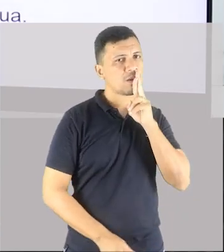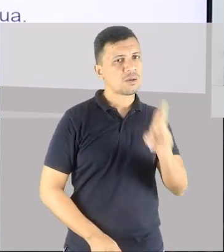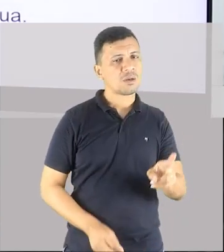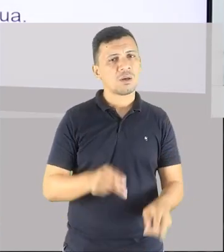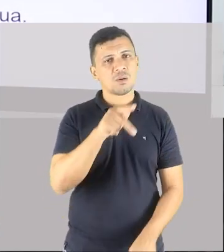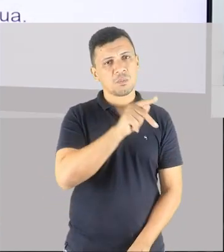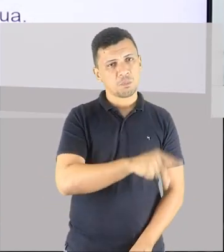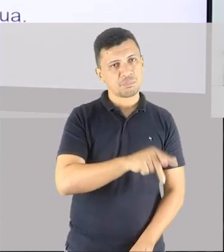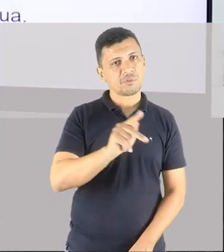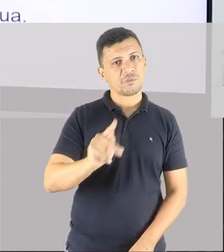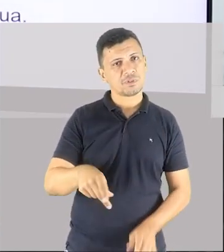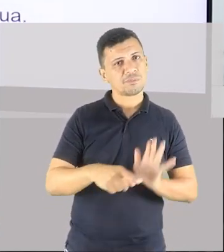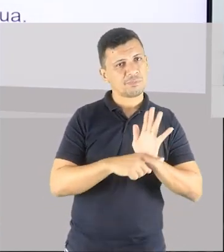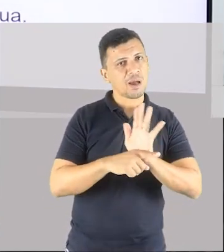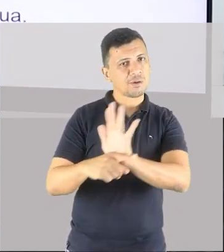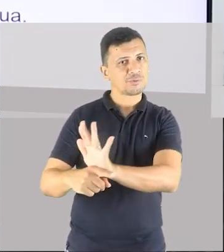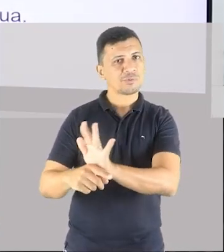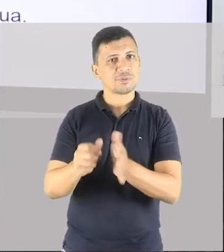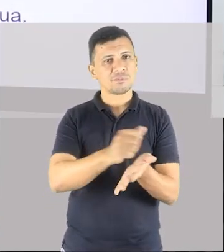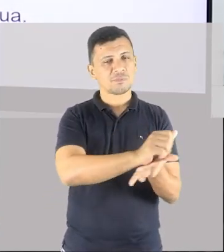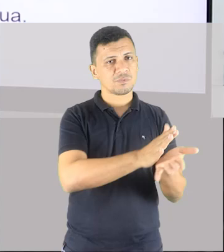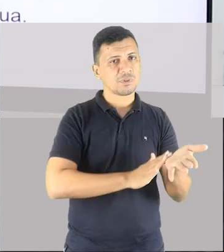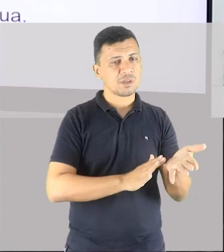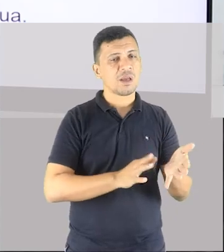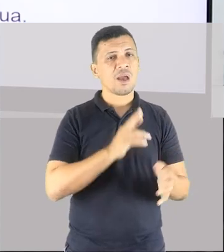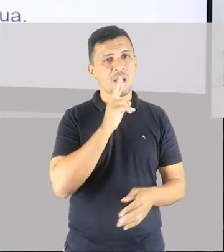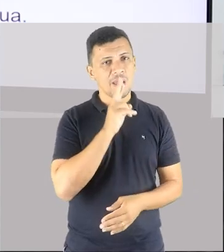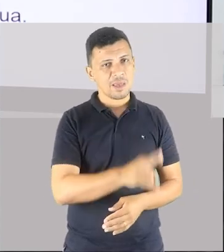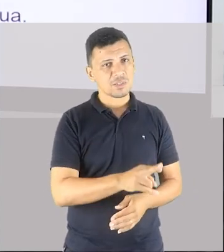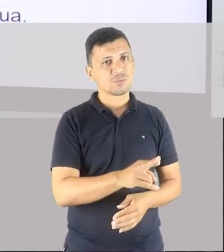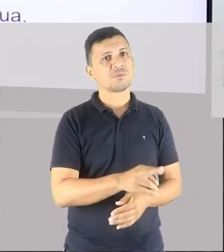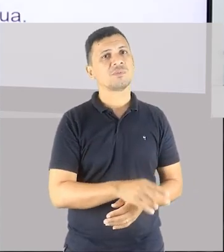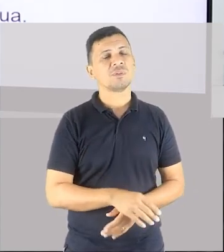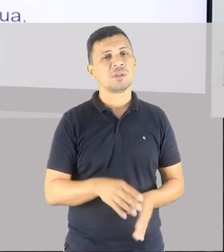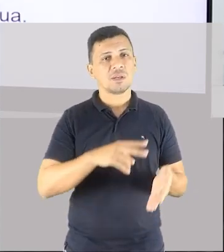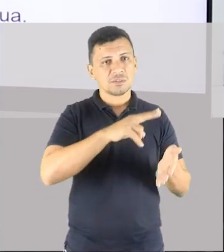ajudar vocês aí nessa atividade. Não deixe de fazer os exercícios, não